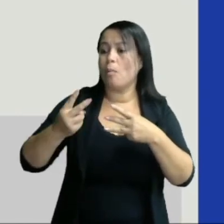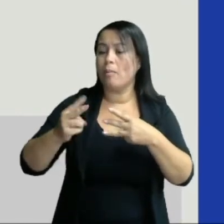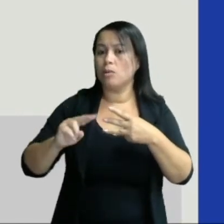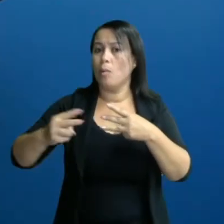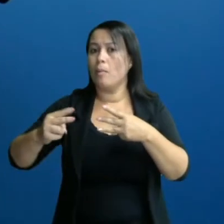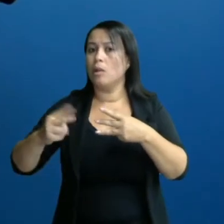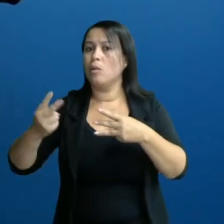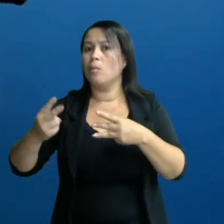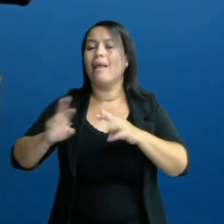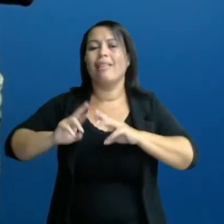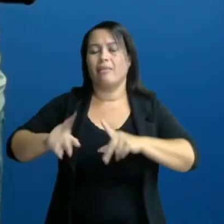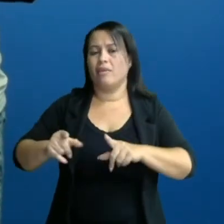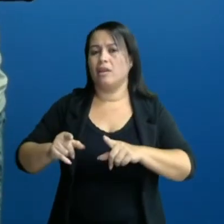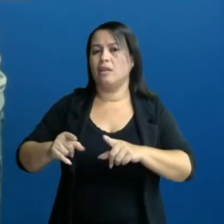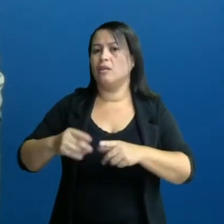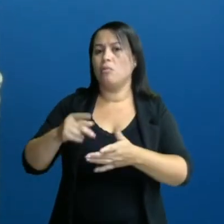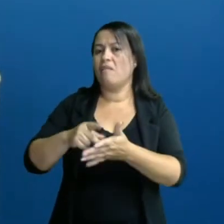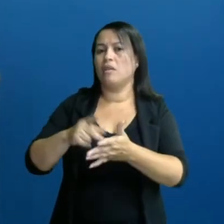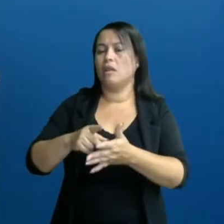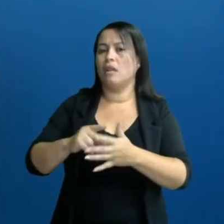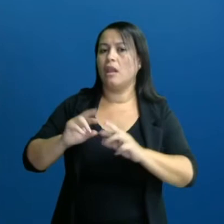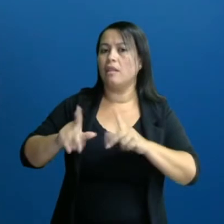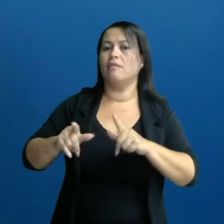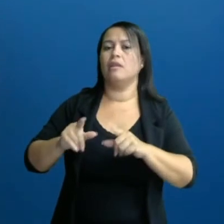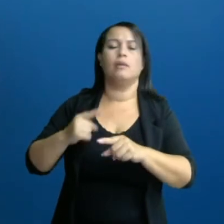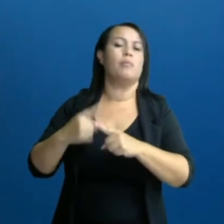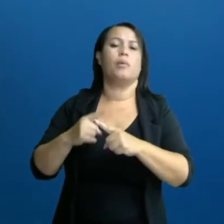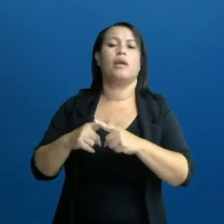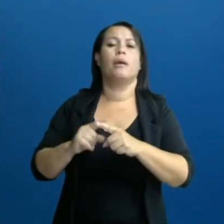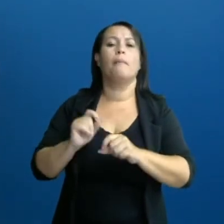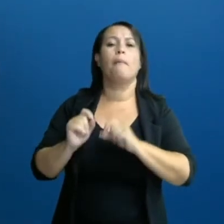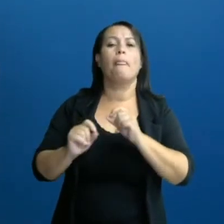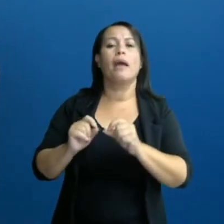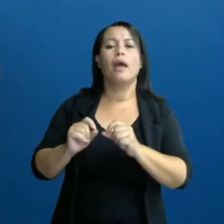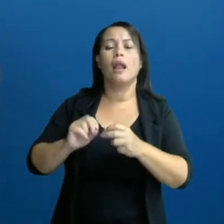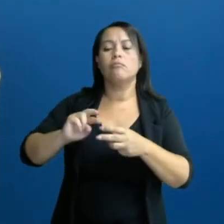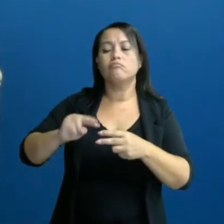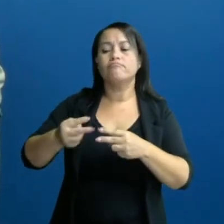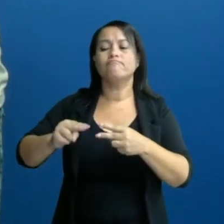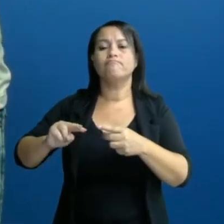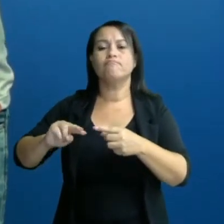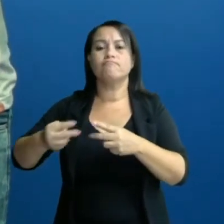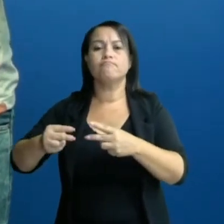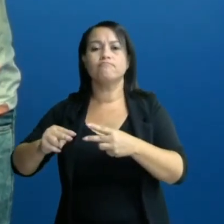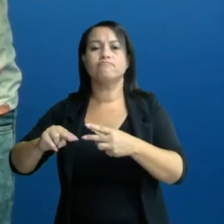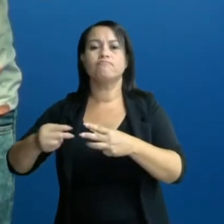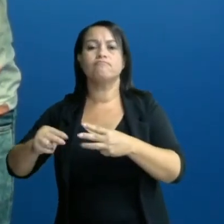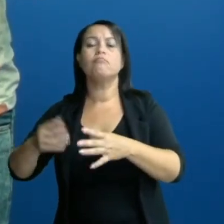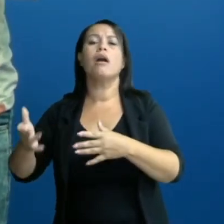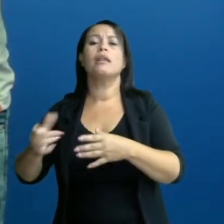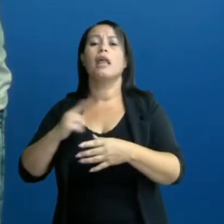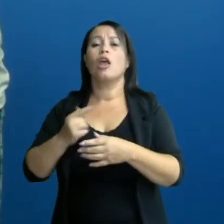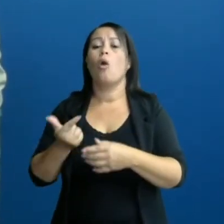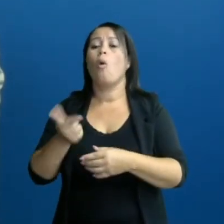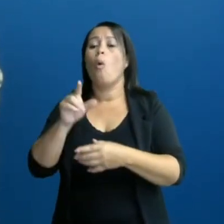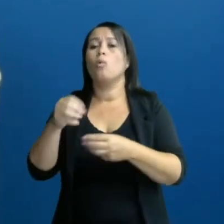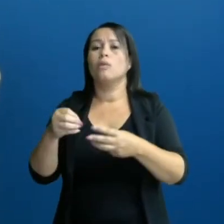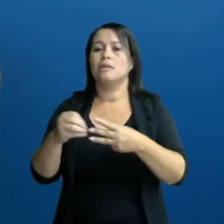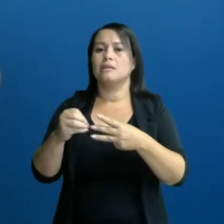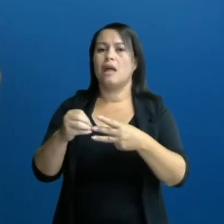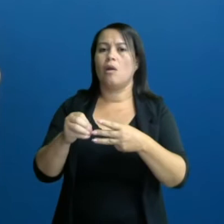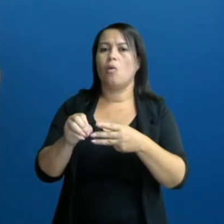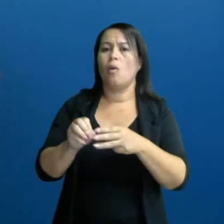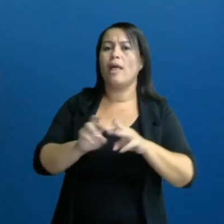diferente da original. E essa célula diferente da original se duplica e produz outra célula diferente da